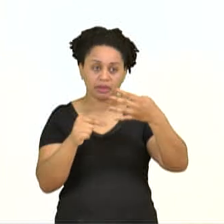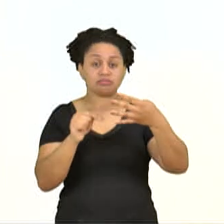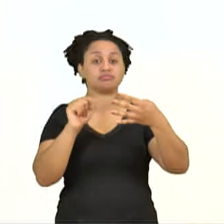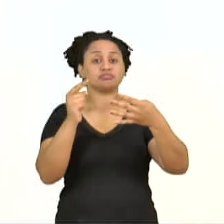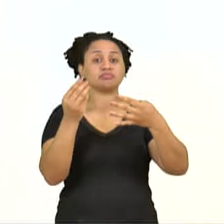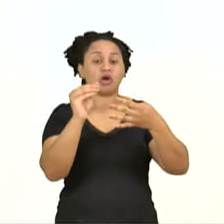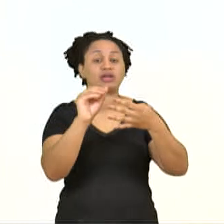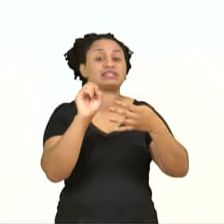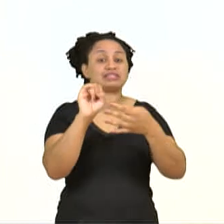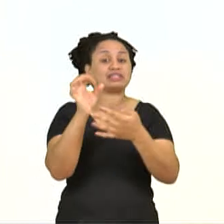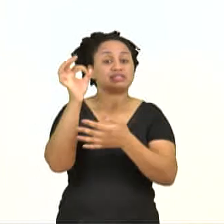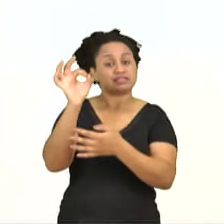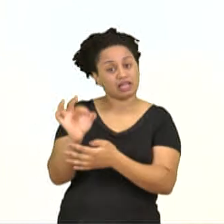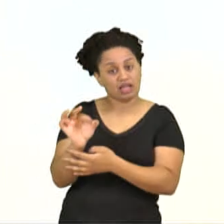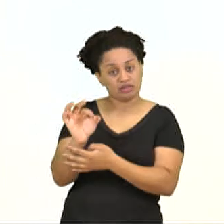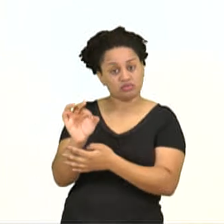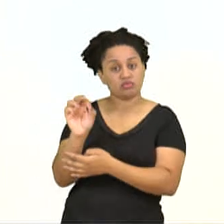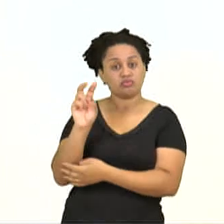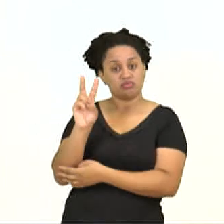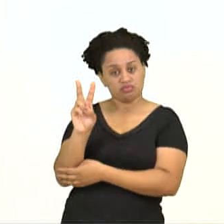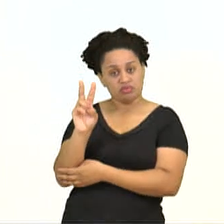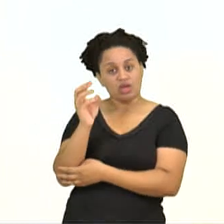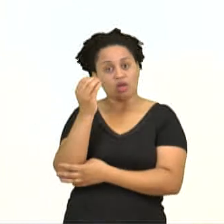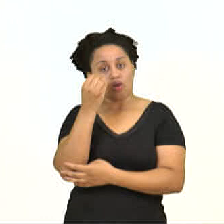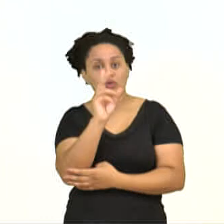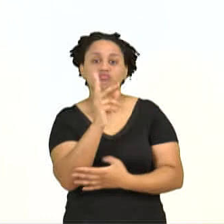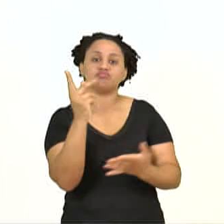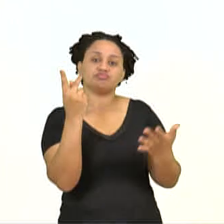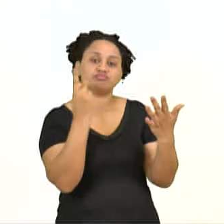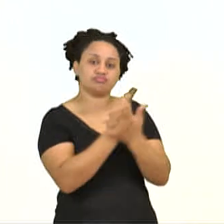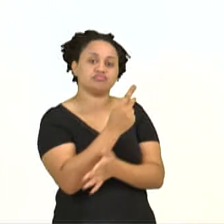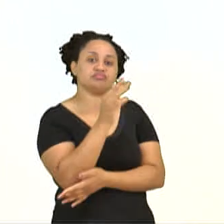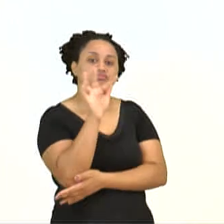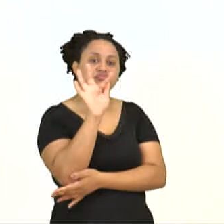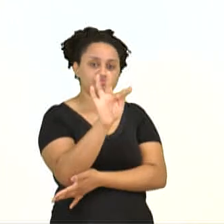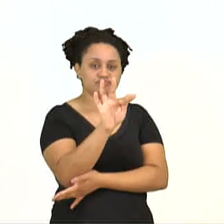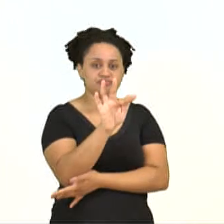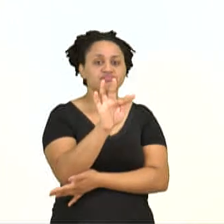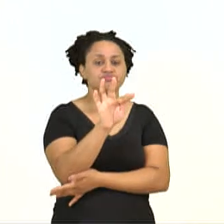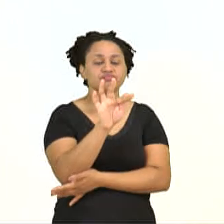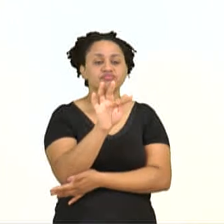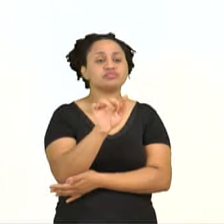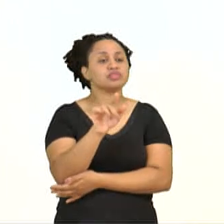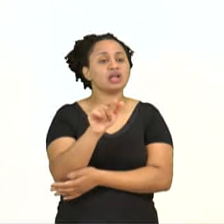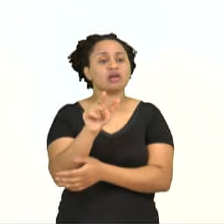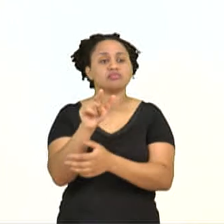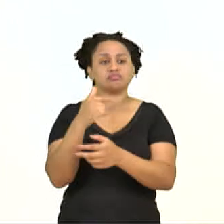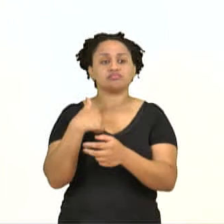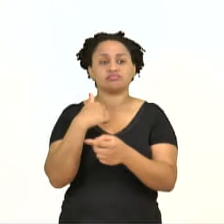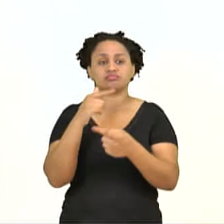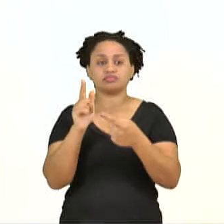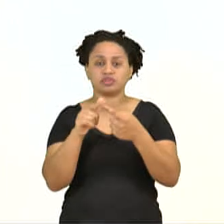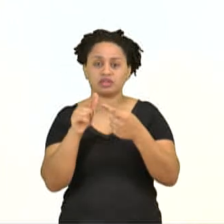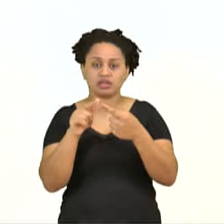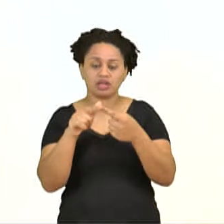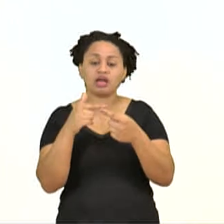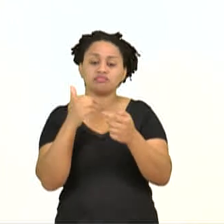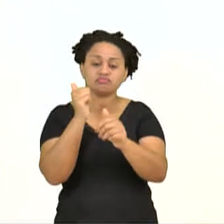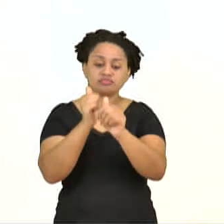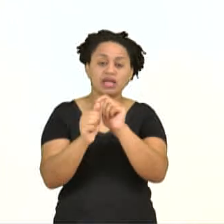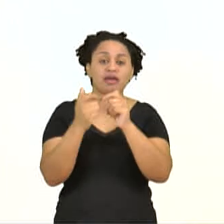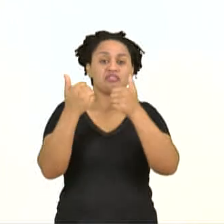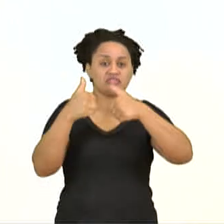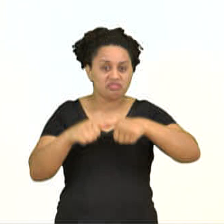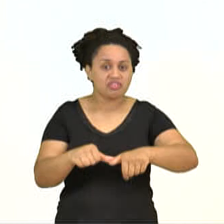ou falso. 1. Atleta deve permanecer sentado na cadeira durante a